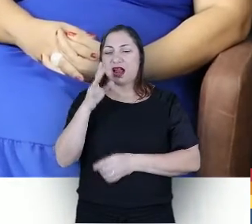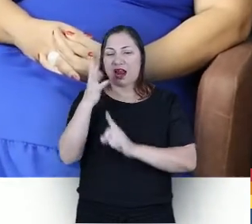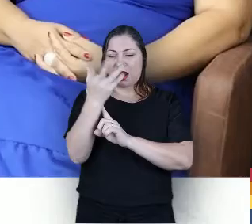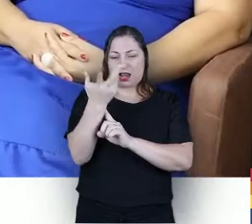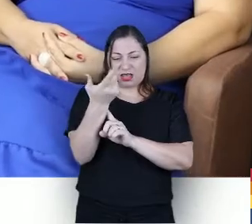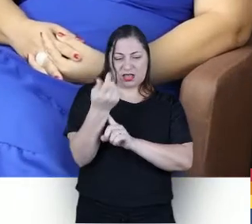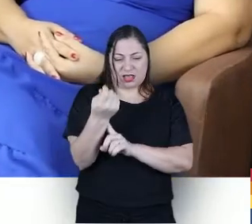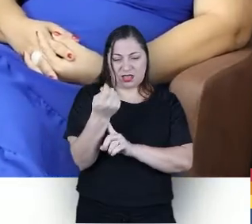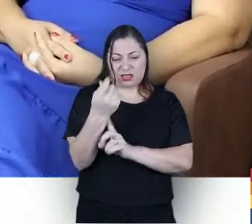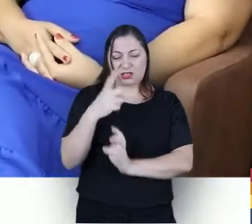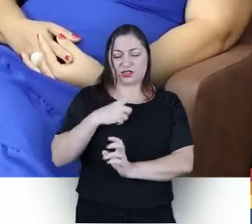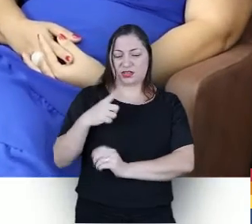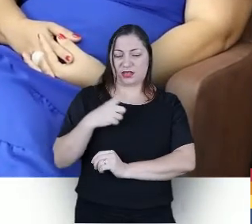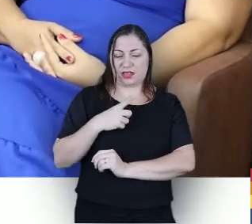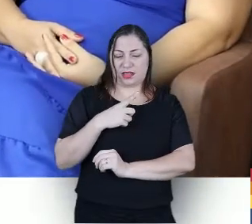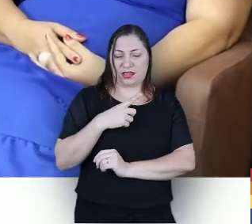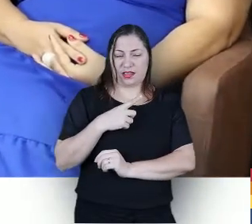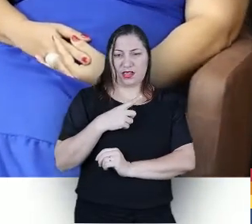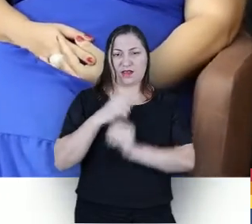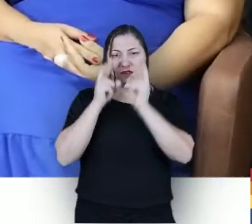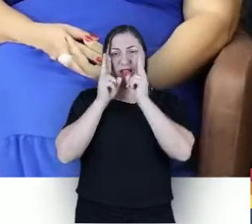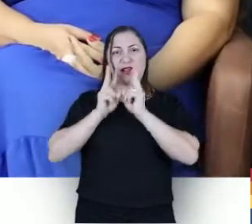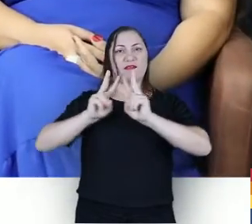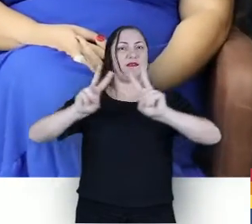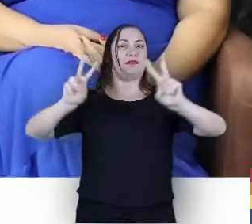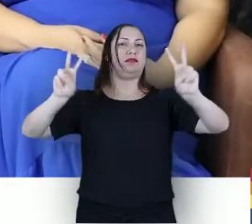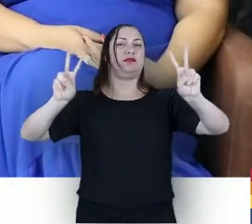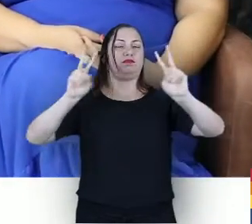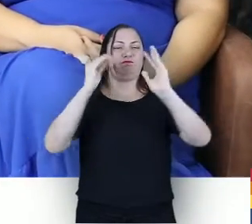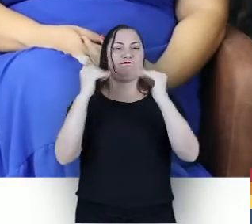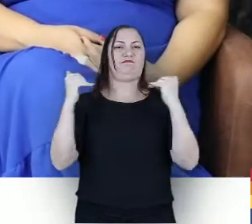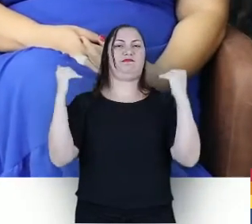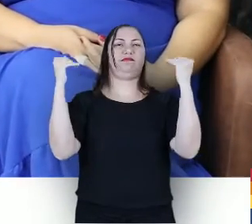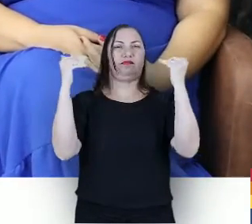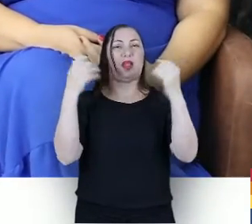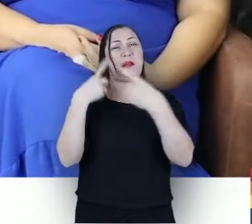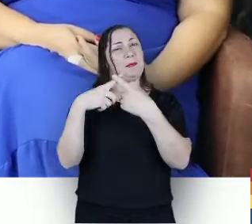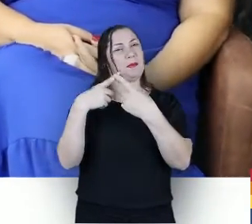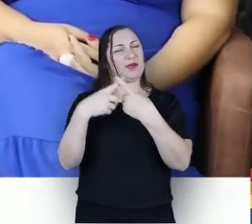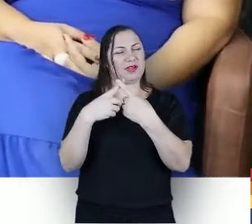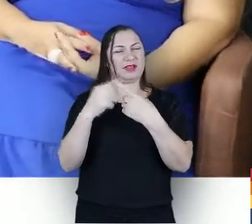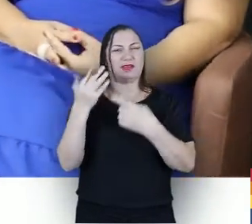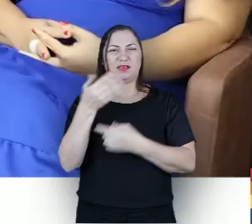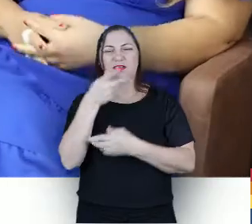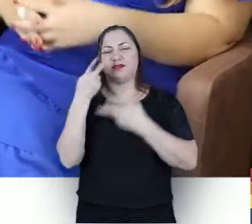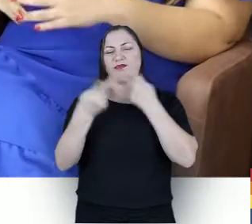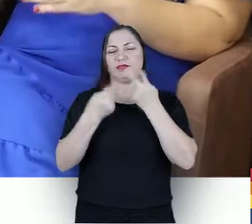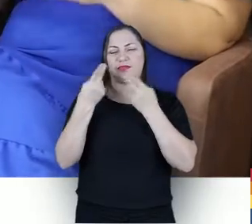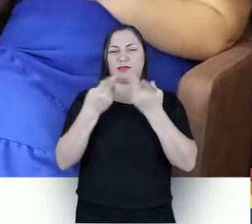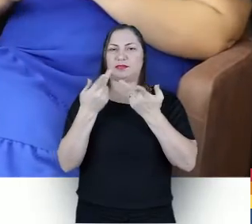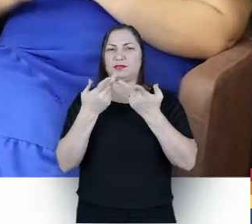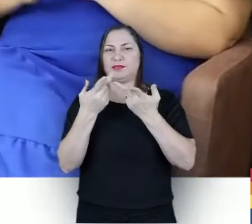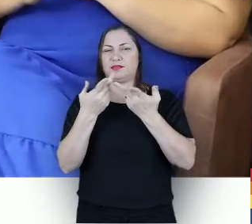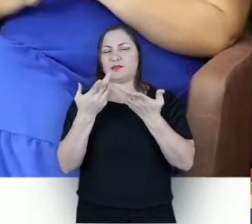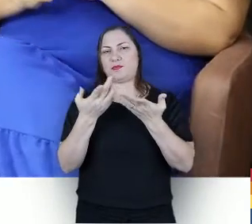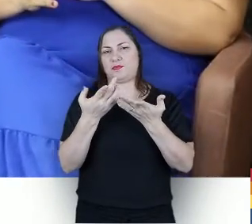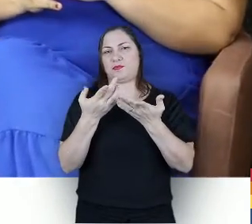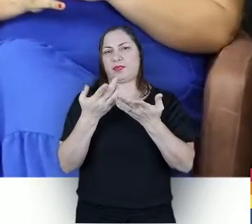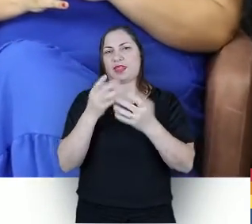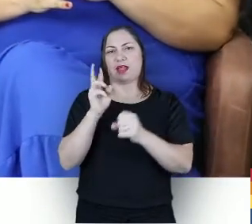Isso aí também é bem interessante, né, Francisca, na tua fala, quando você diz que a arte